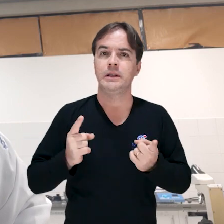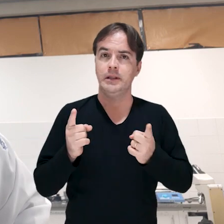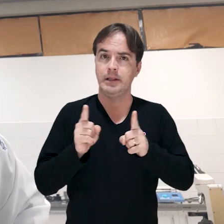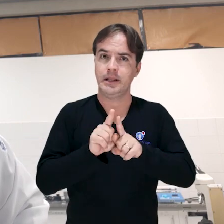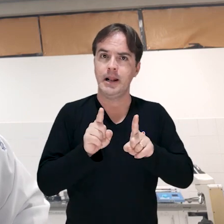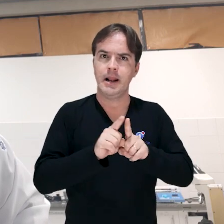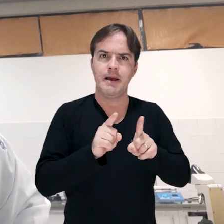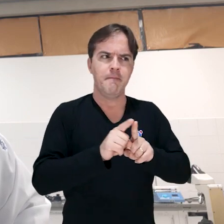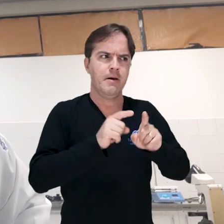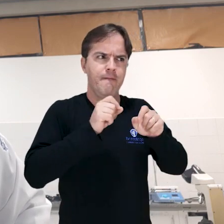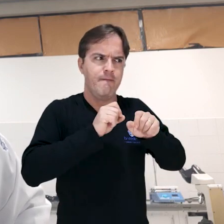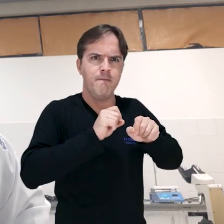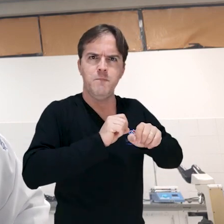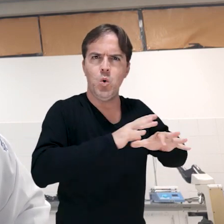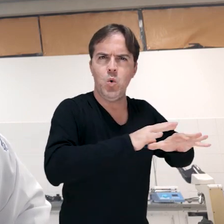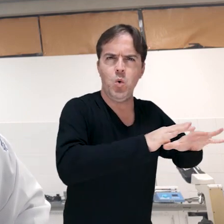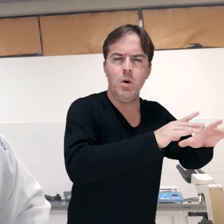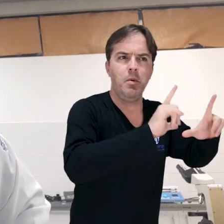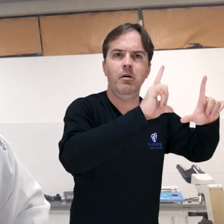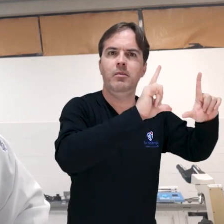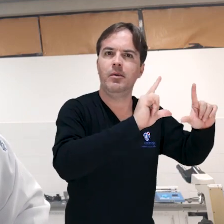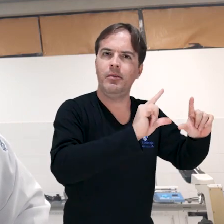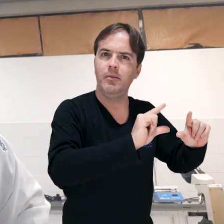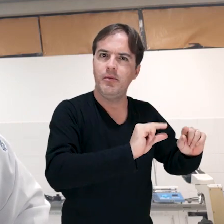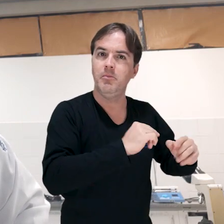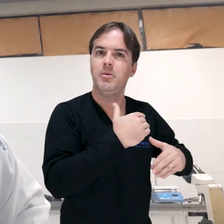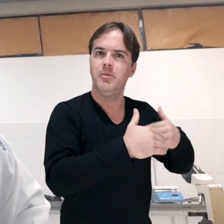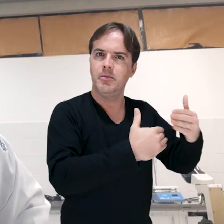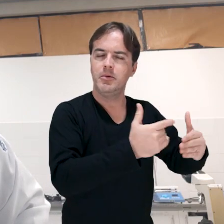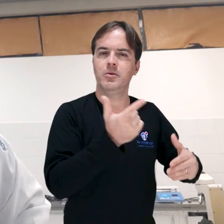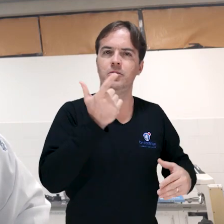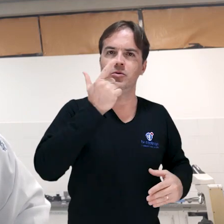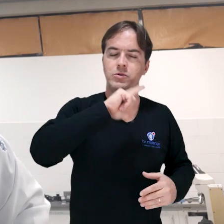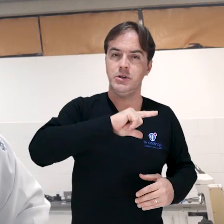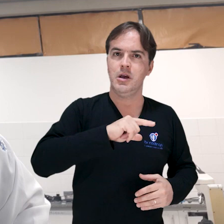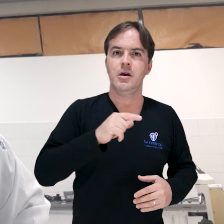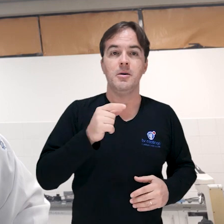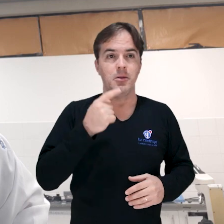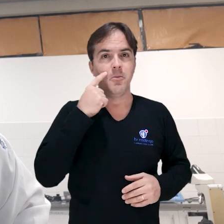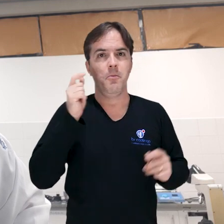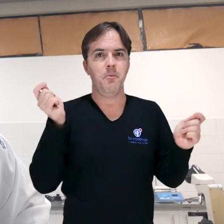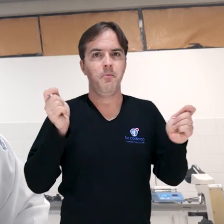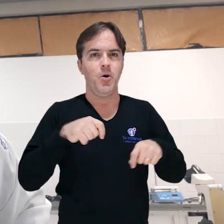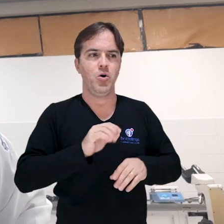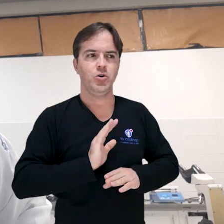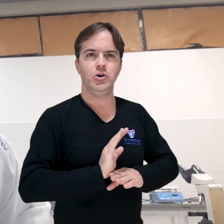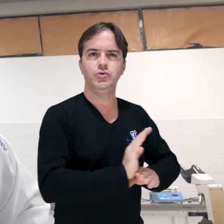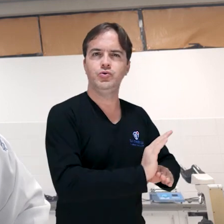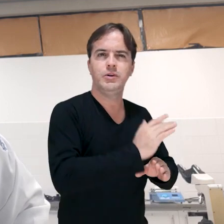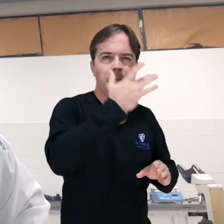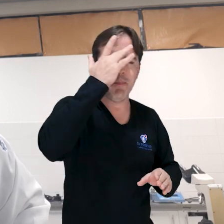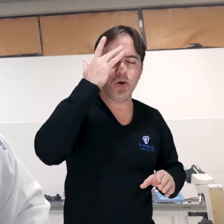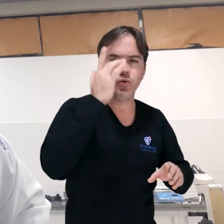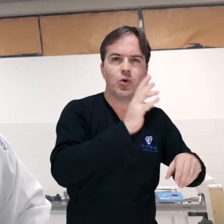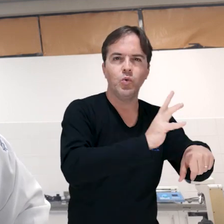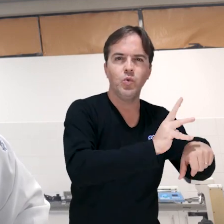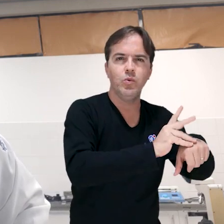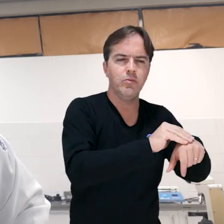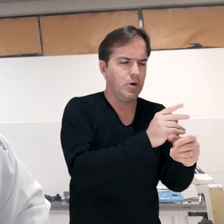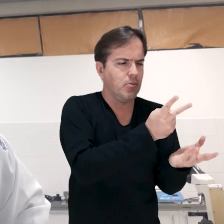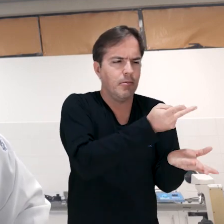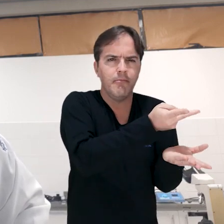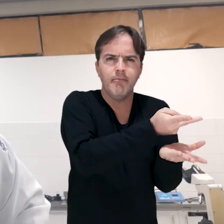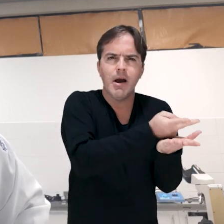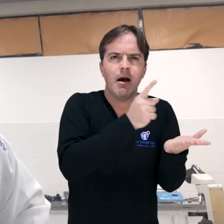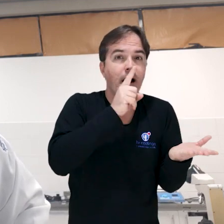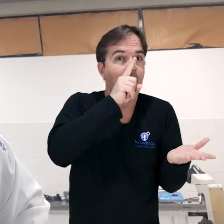desaceleração da replicação viral. Isso seria importante o tratamento de pacientes graves, para o tratamento de pacientes graves,